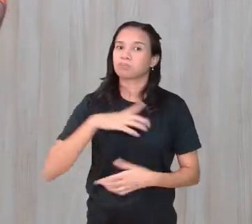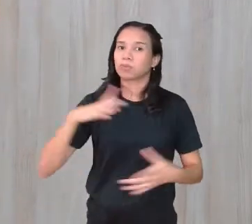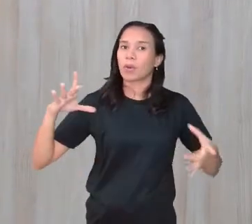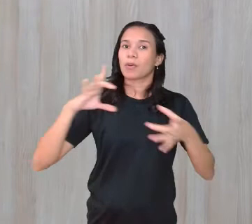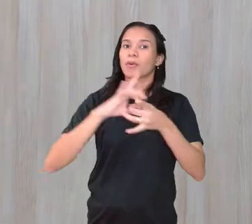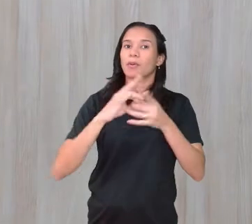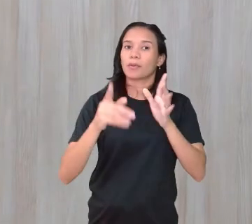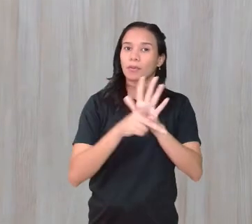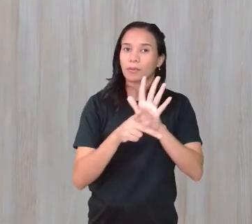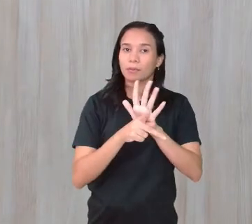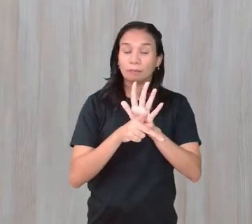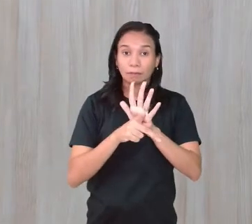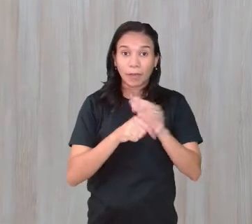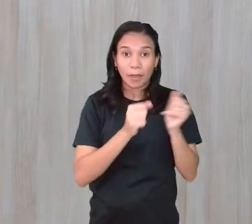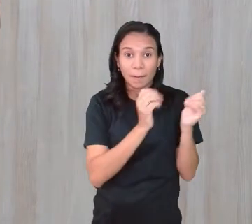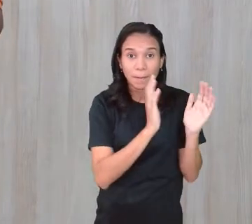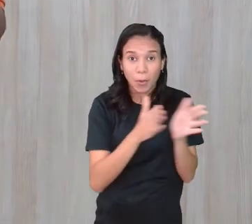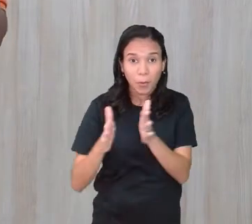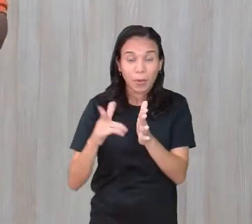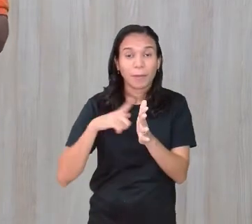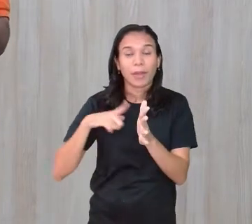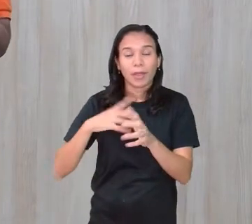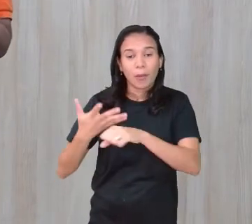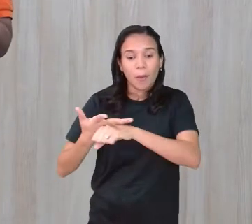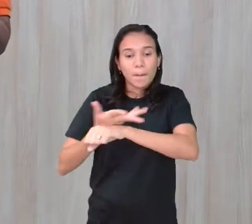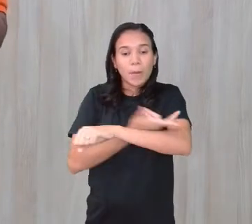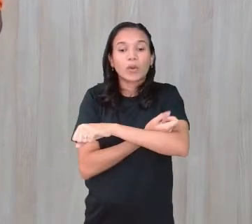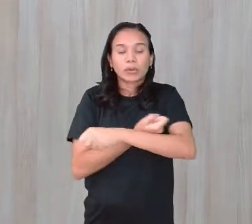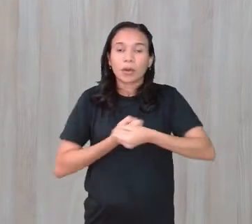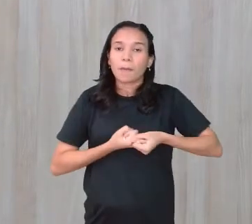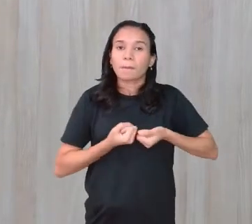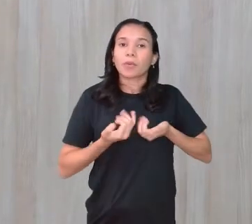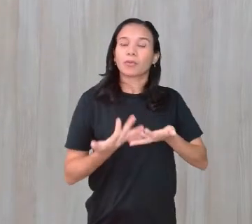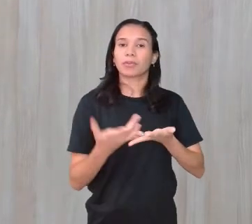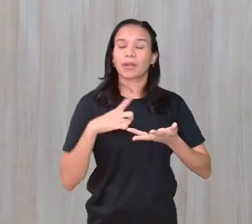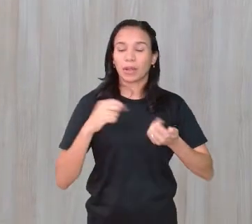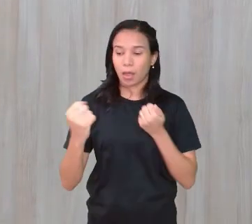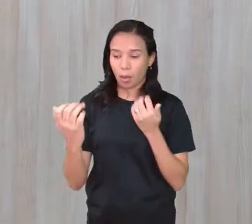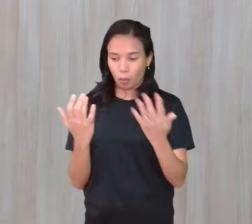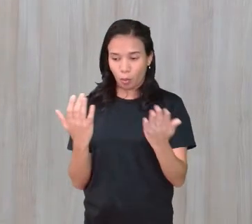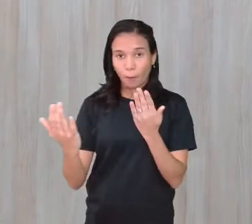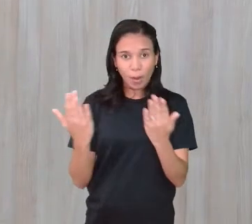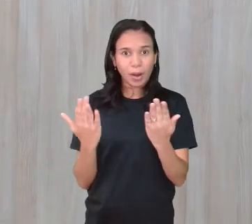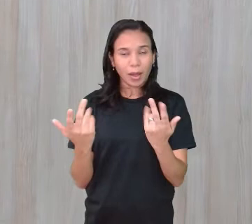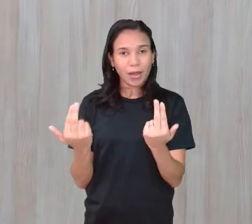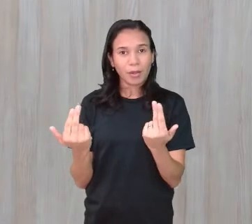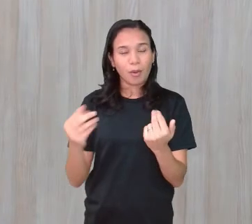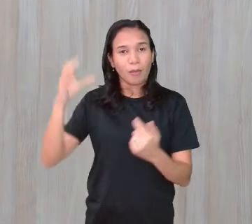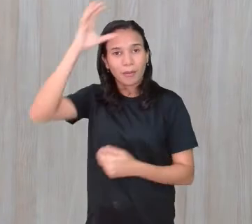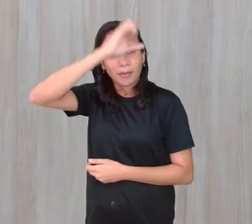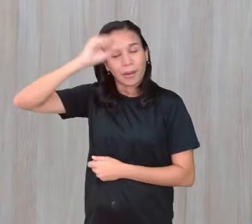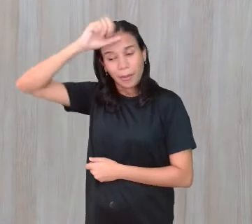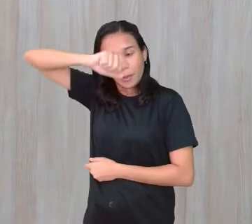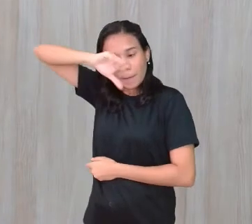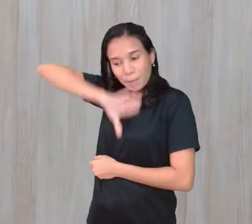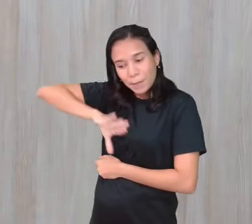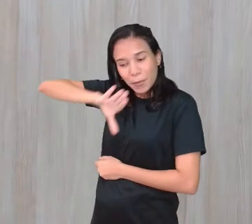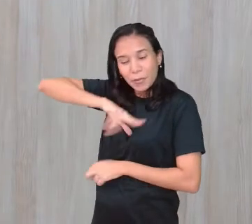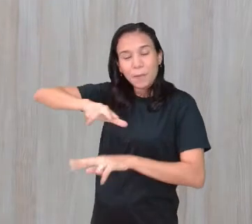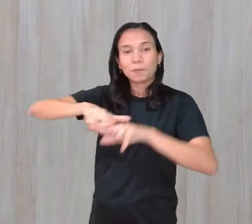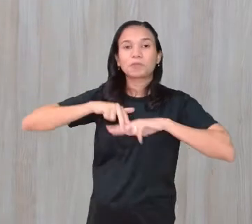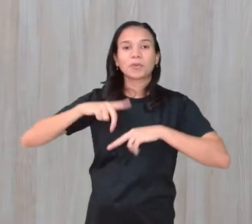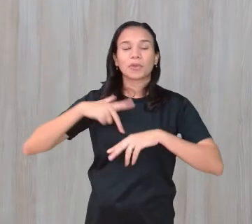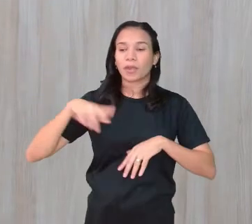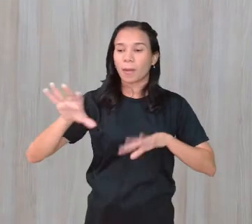de passos para transmitir uma emoção específica e ele compara com o processo de aprender a língua portuguesa, né? Então, se